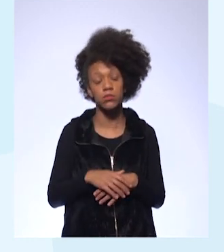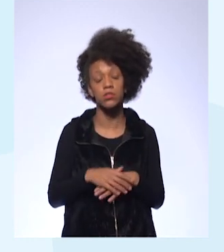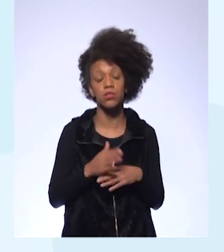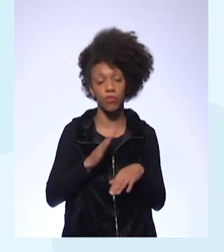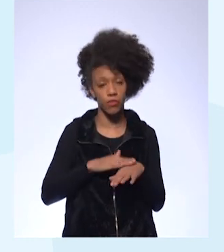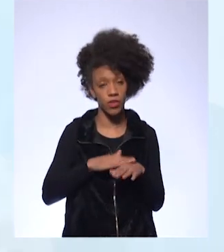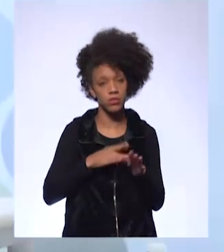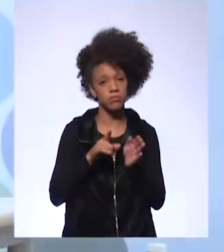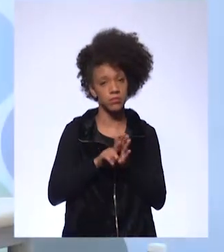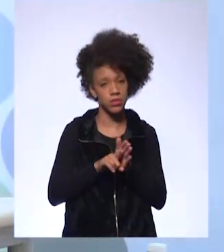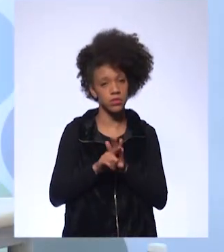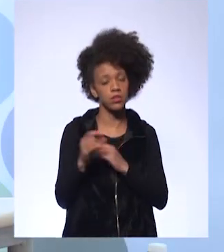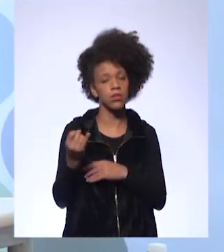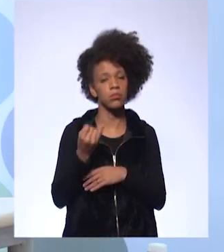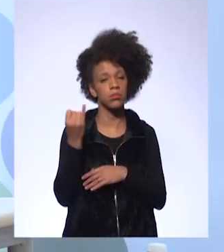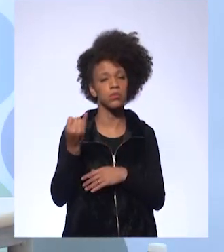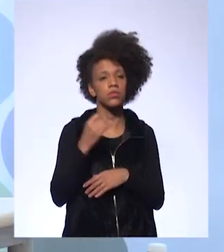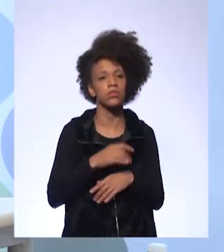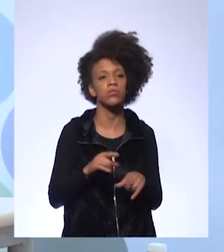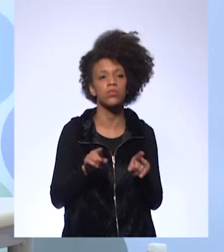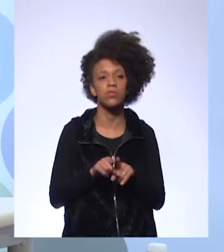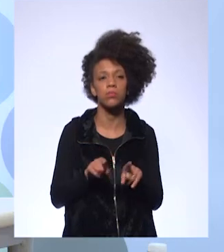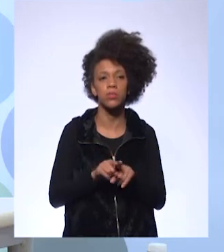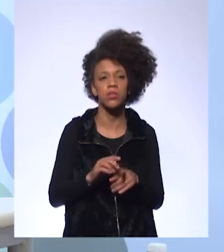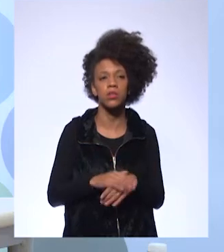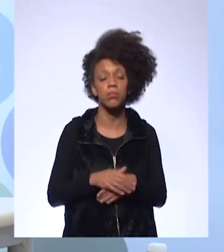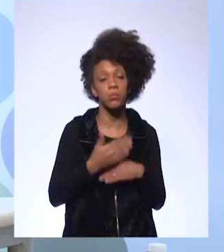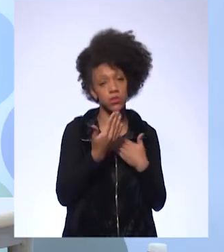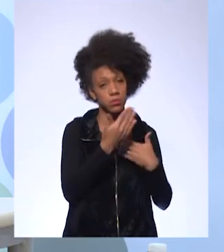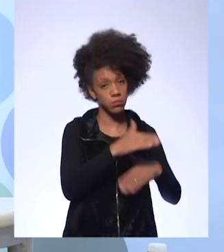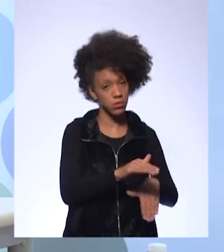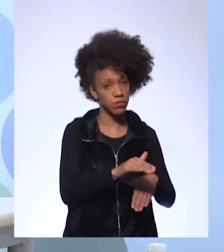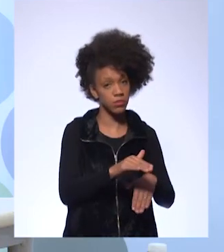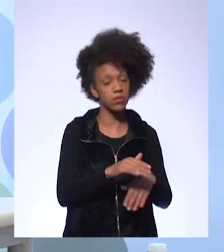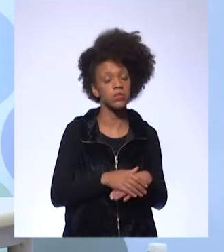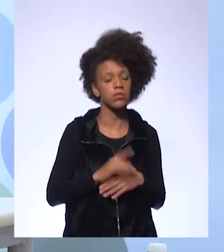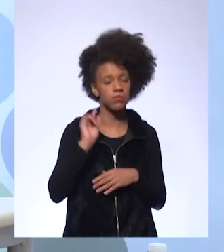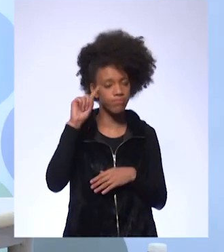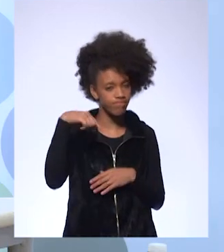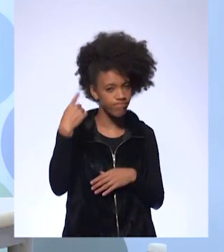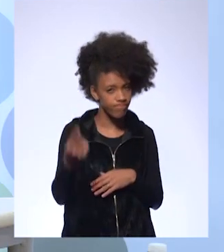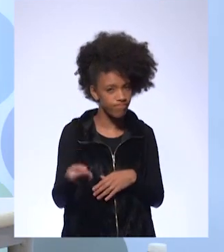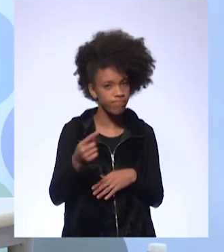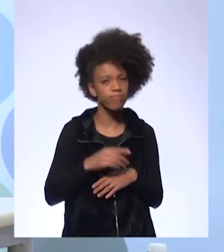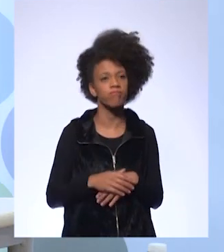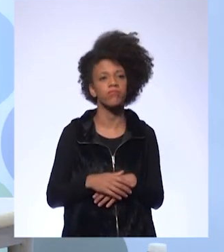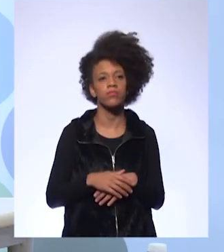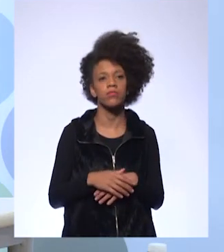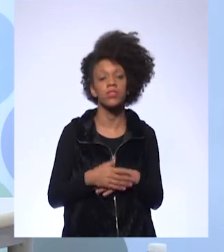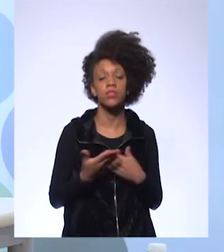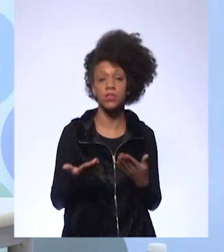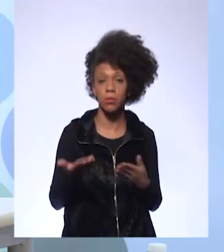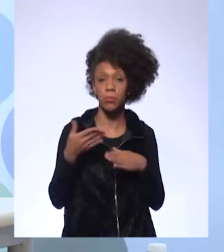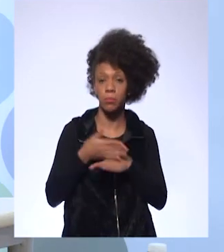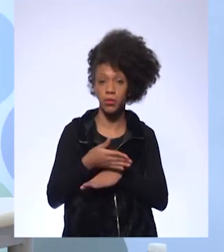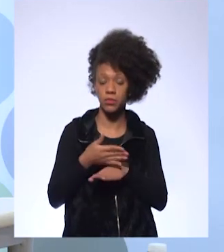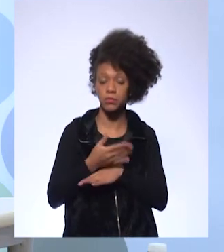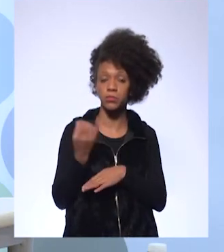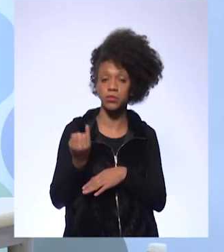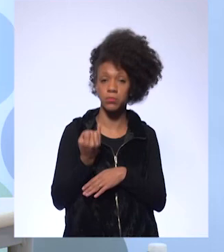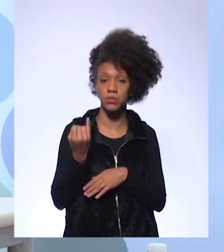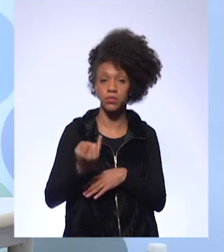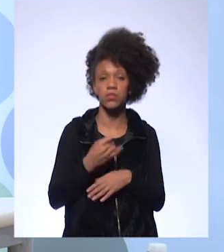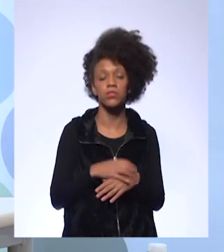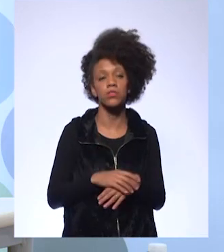façam essa pesquisa, é importante até para provas aí que vocês vão ter aí mais para frente, né? Então, participem, importante